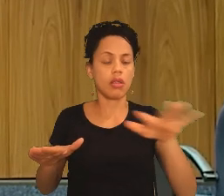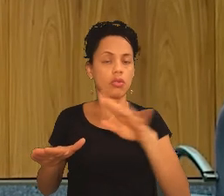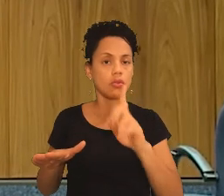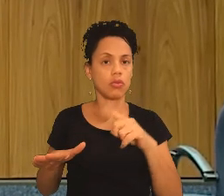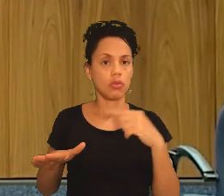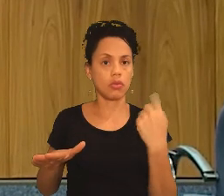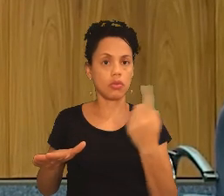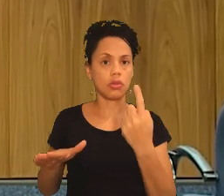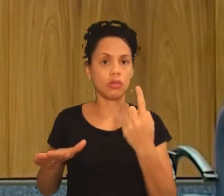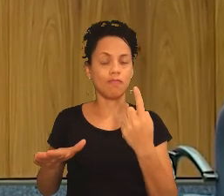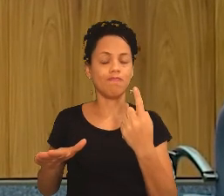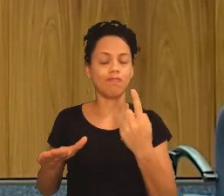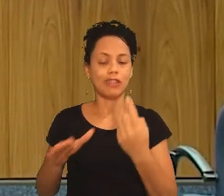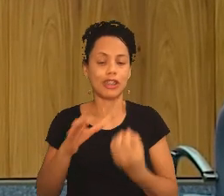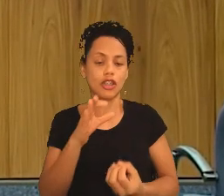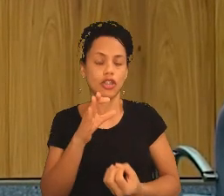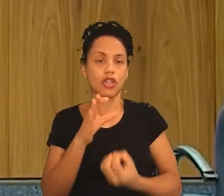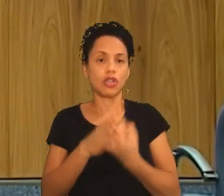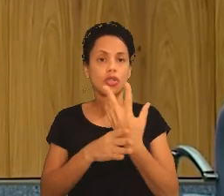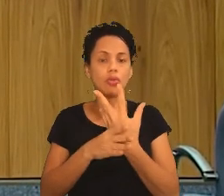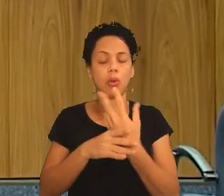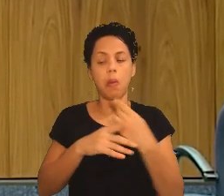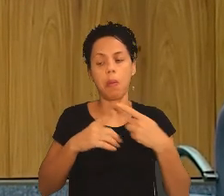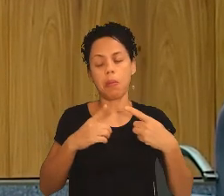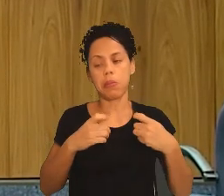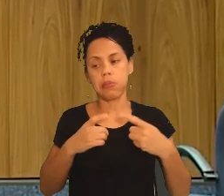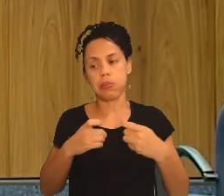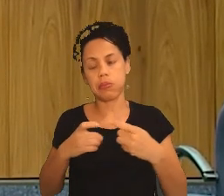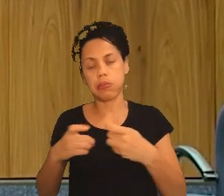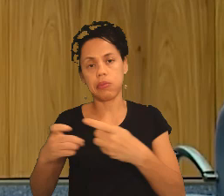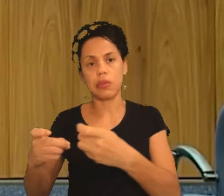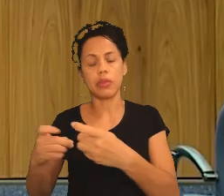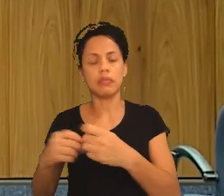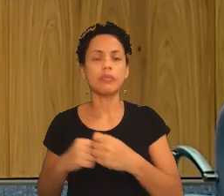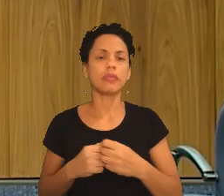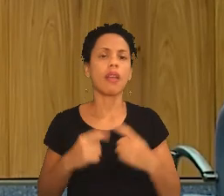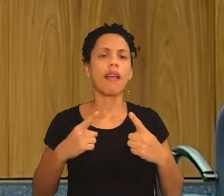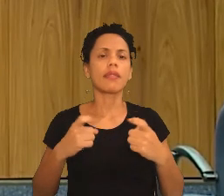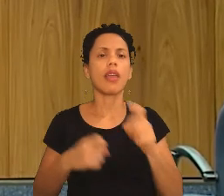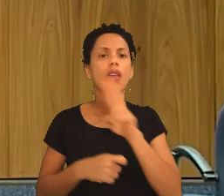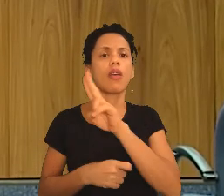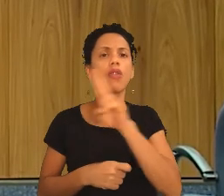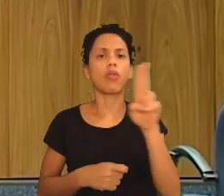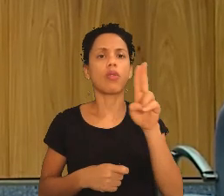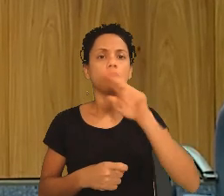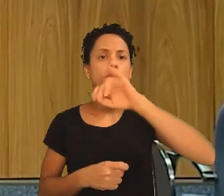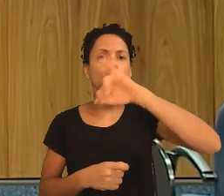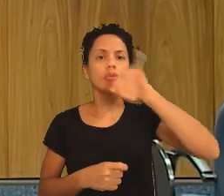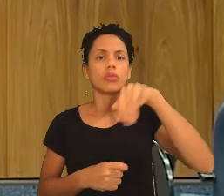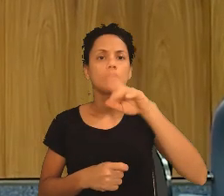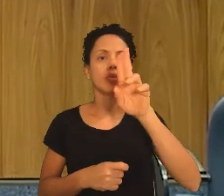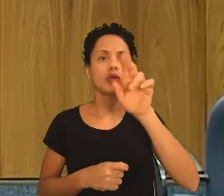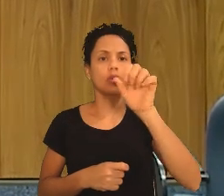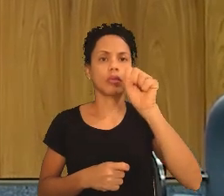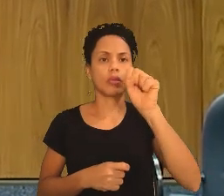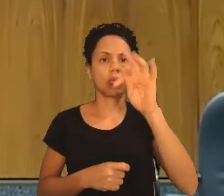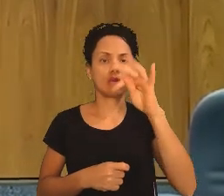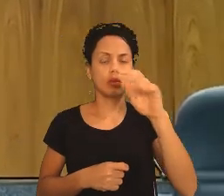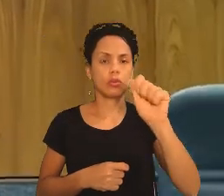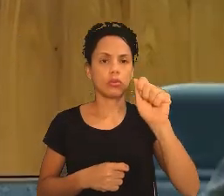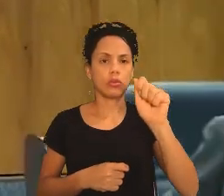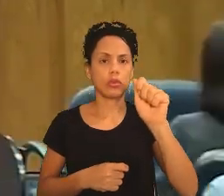se instalou aqui no nosso país, e ao se instalar aqui, ele, na nossa região,